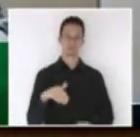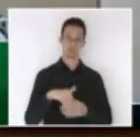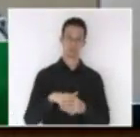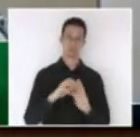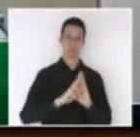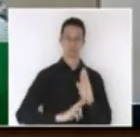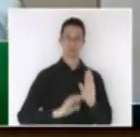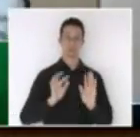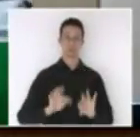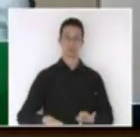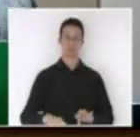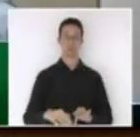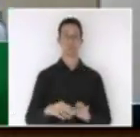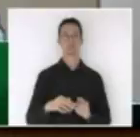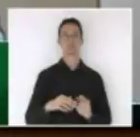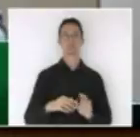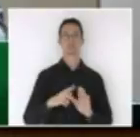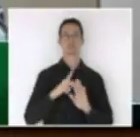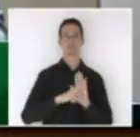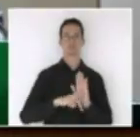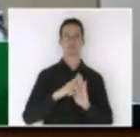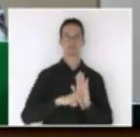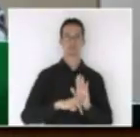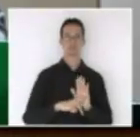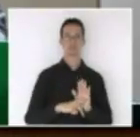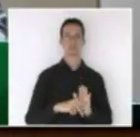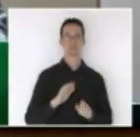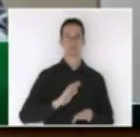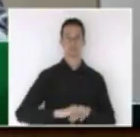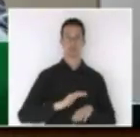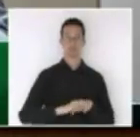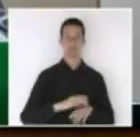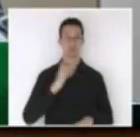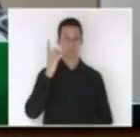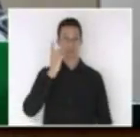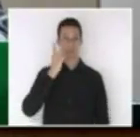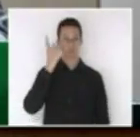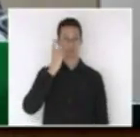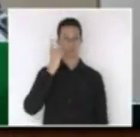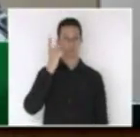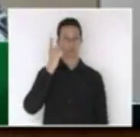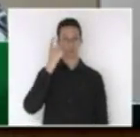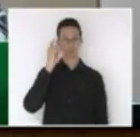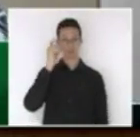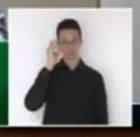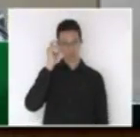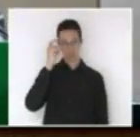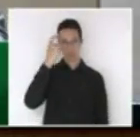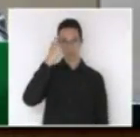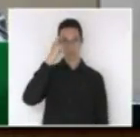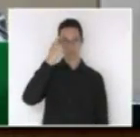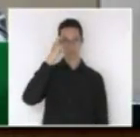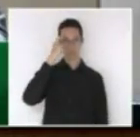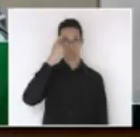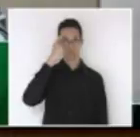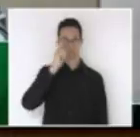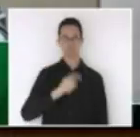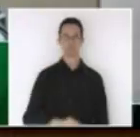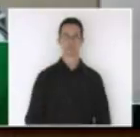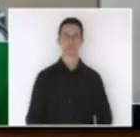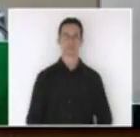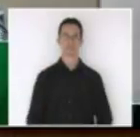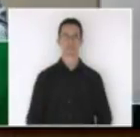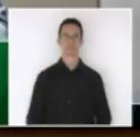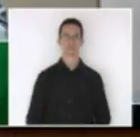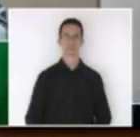projeto de lei 204/2016, tendo como autor o deputado Valmir Comim. Em